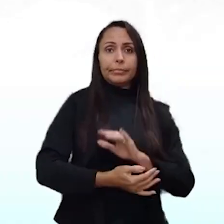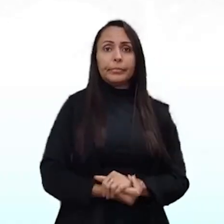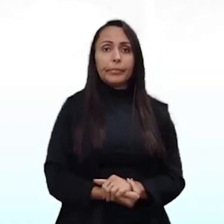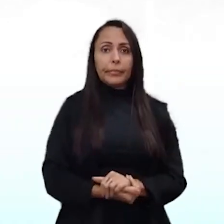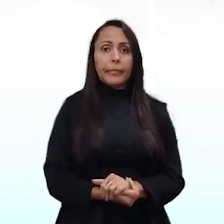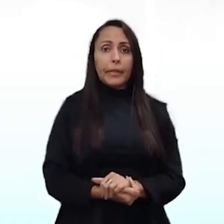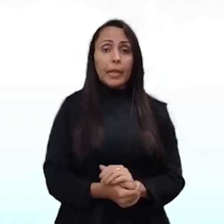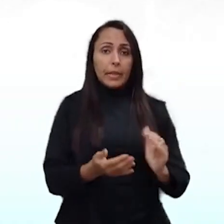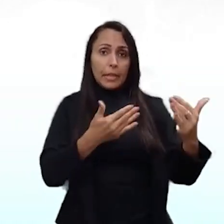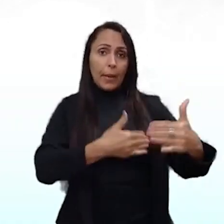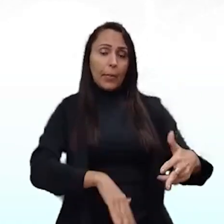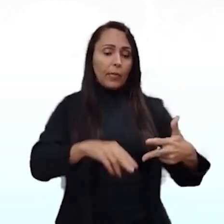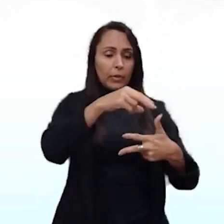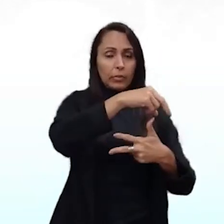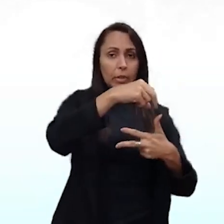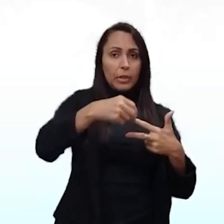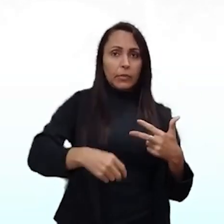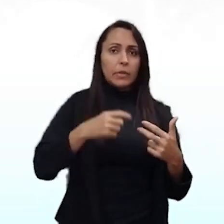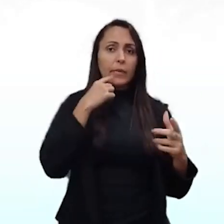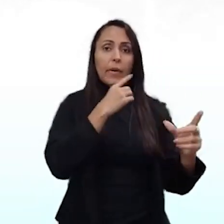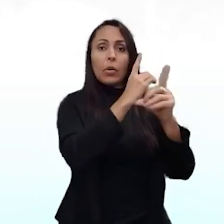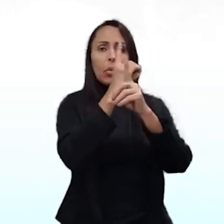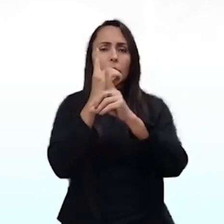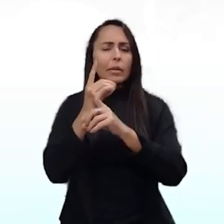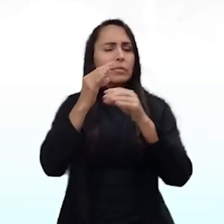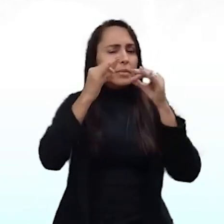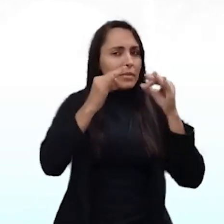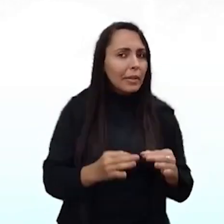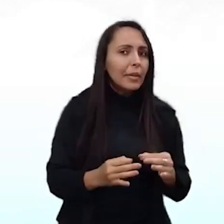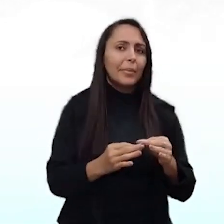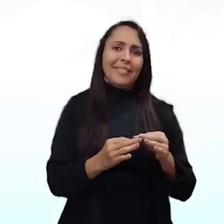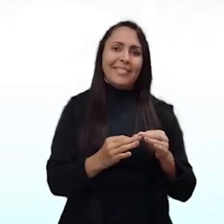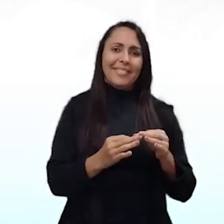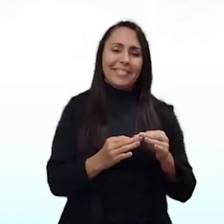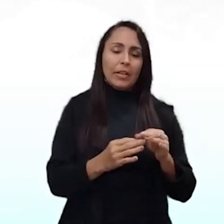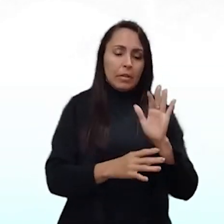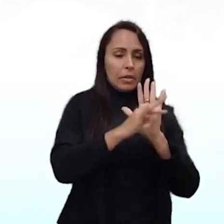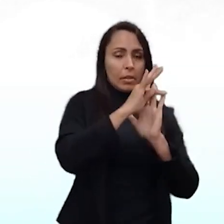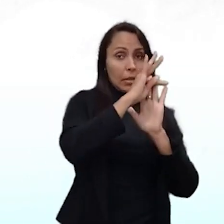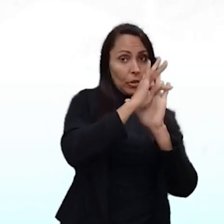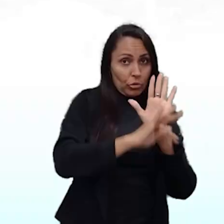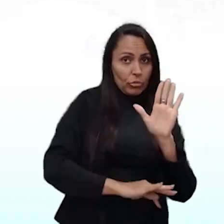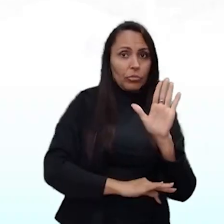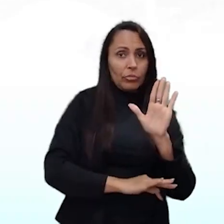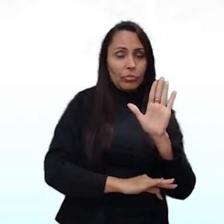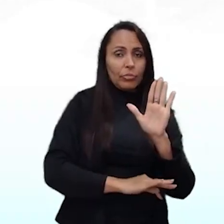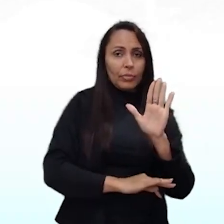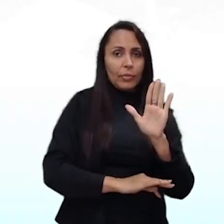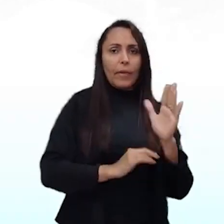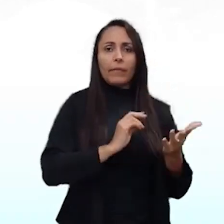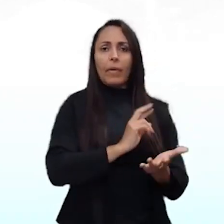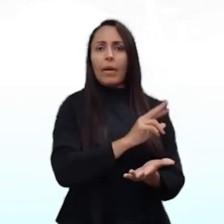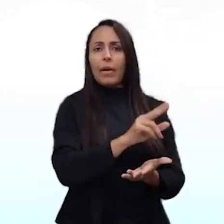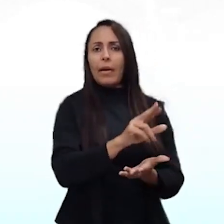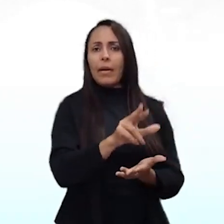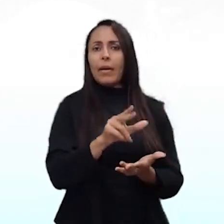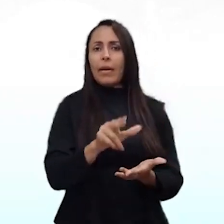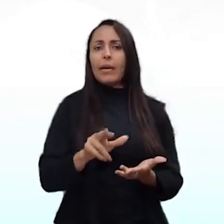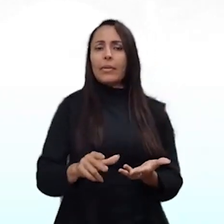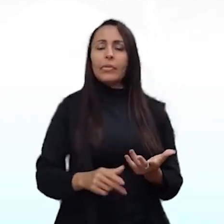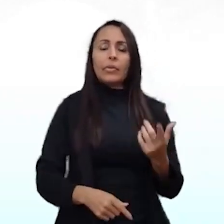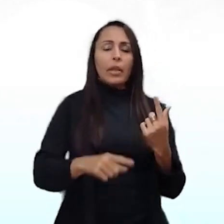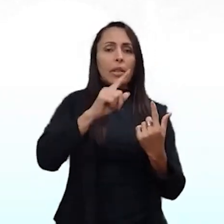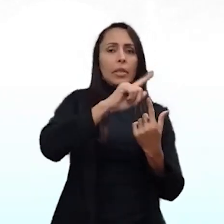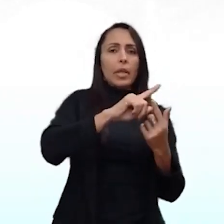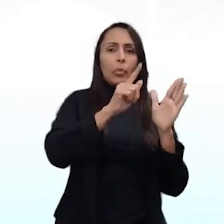prova do Enem, você vai encontrar exatamente isso. Textos, né, variados, tipos